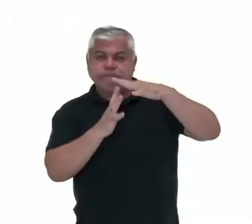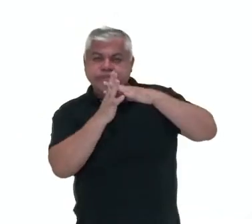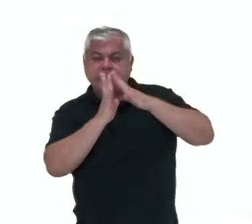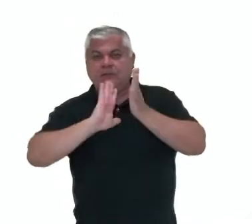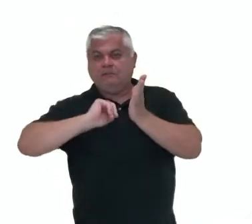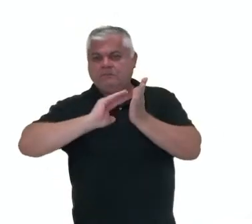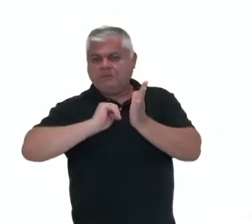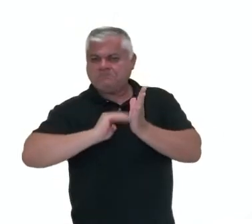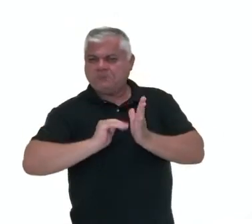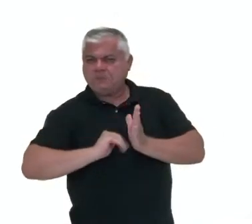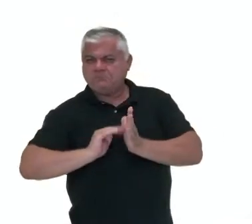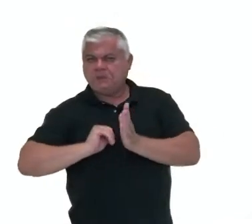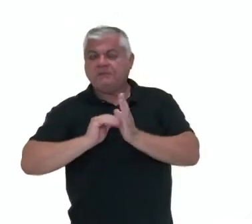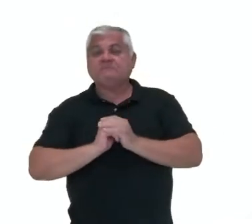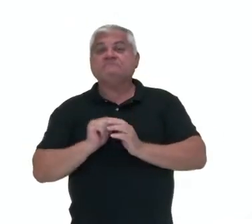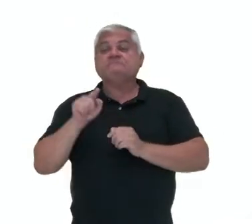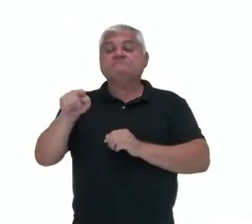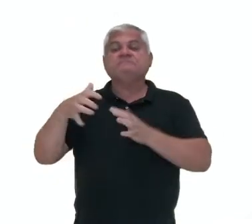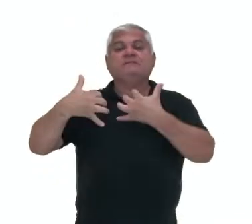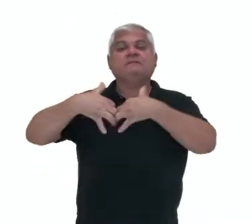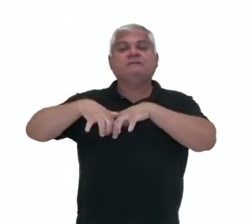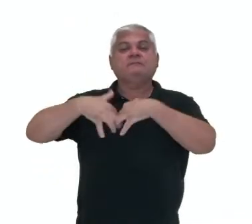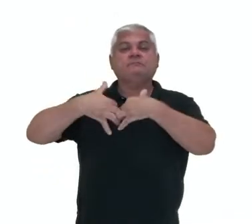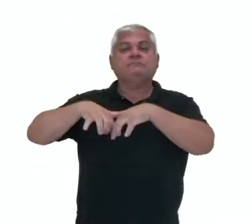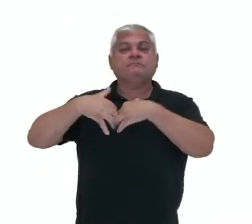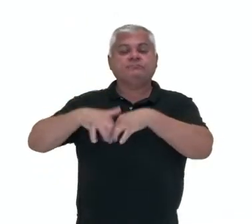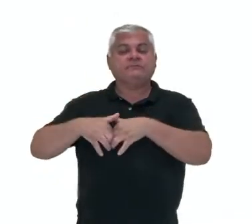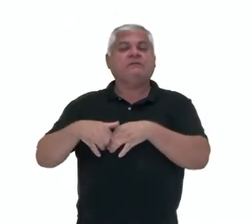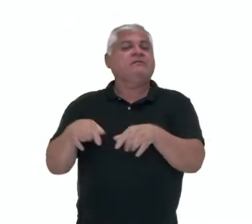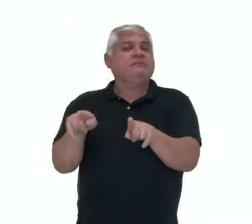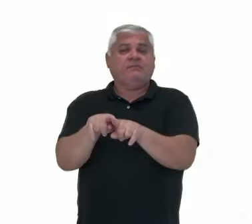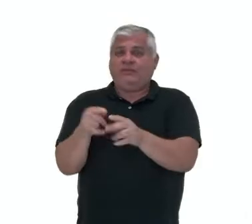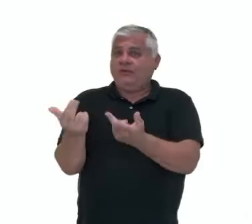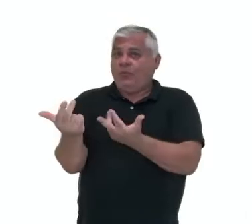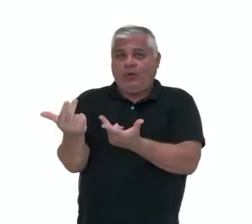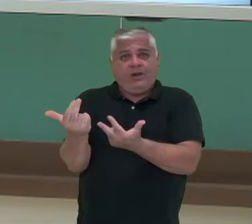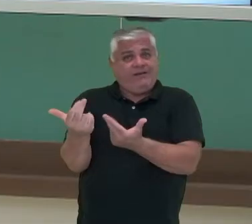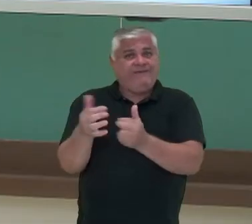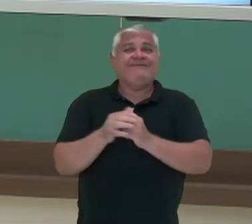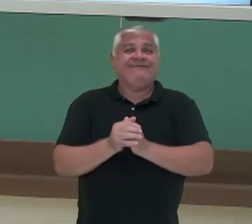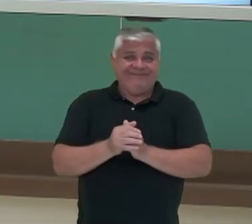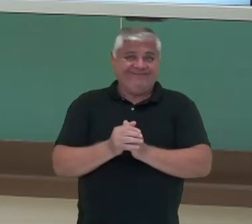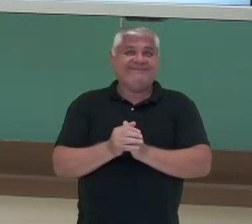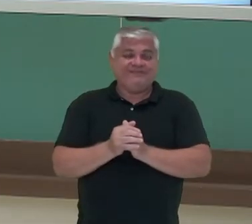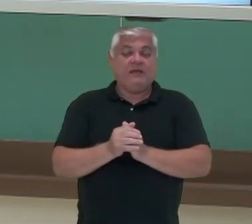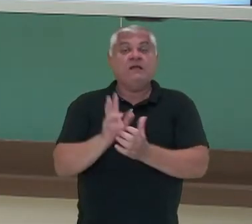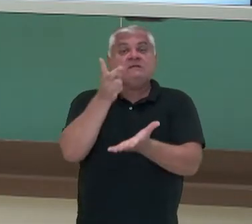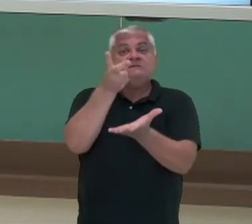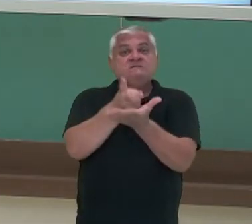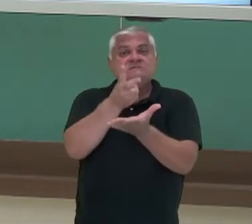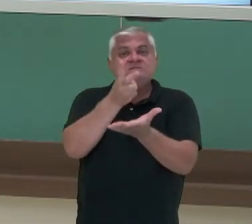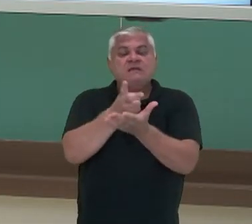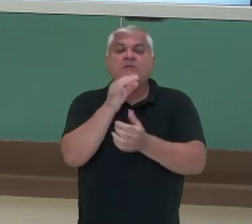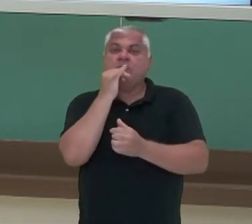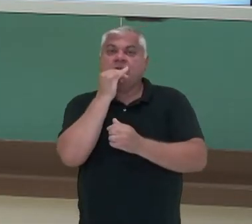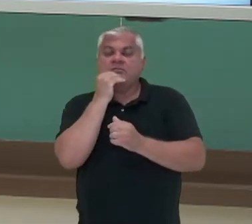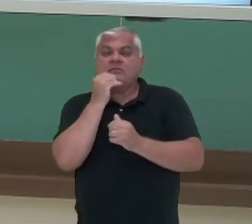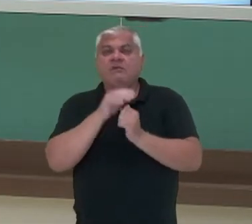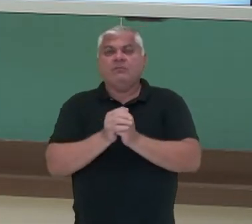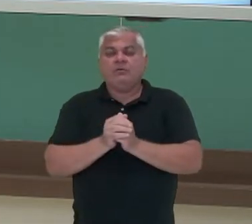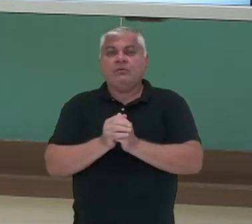rim artificial, ele vai fazer o quê? Ele vai atuar da mesma forma. Então, toda vez que se tem ali